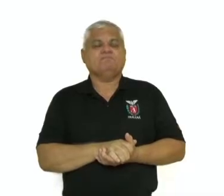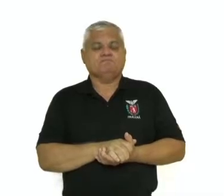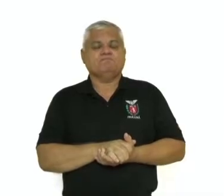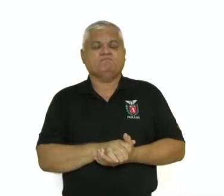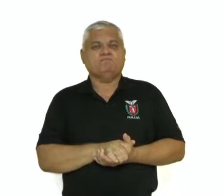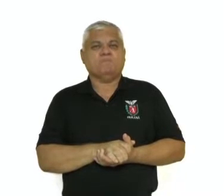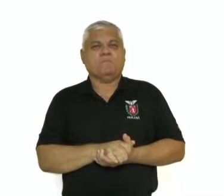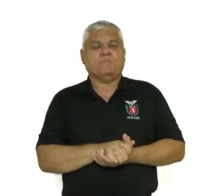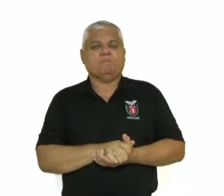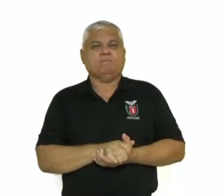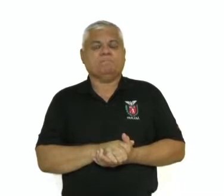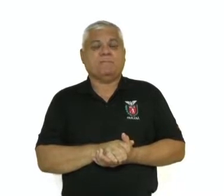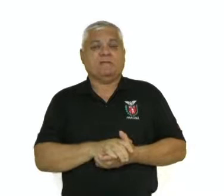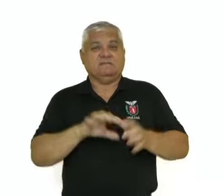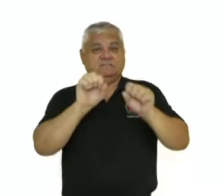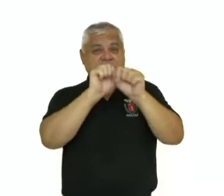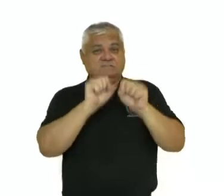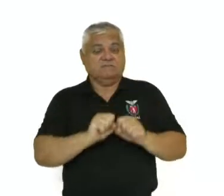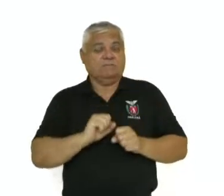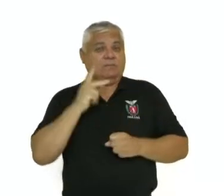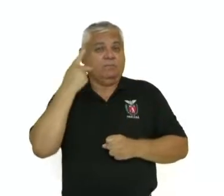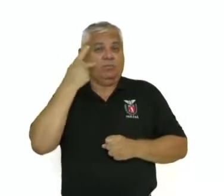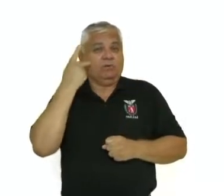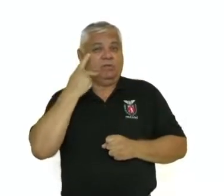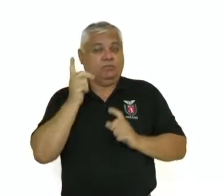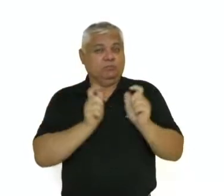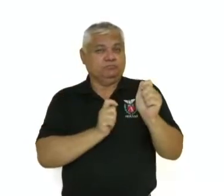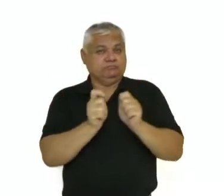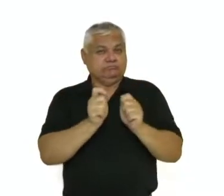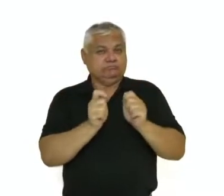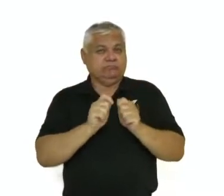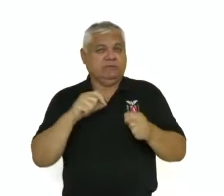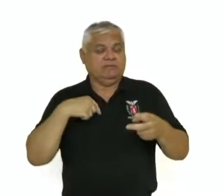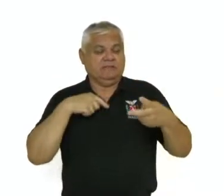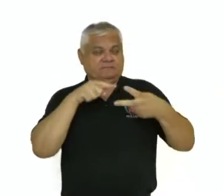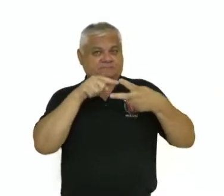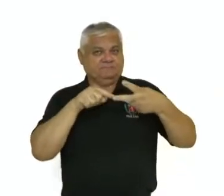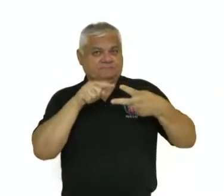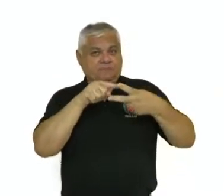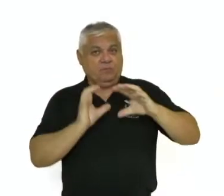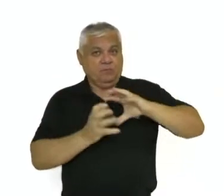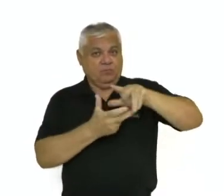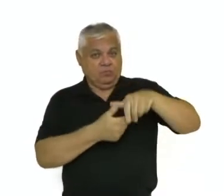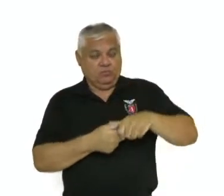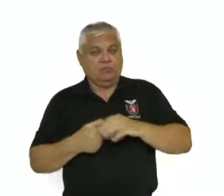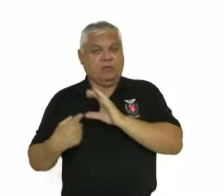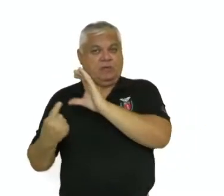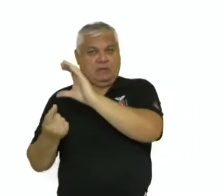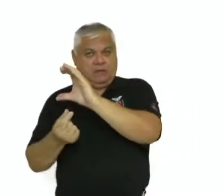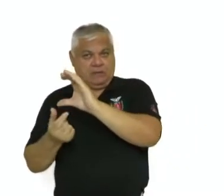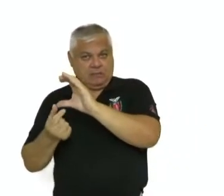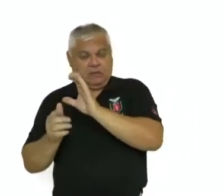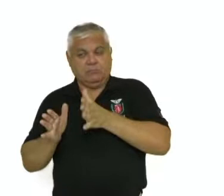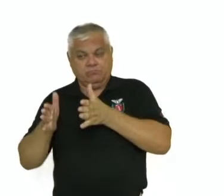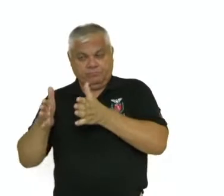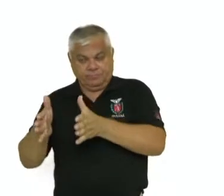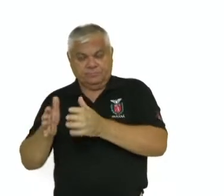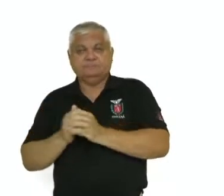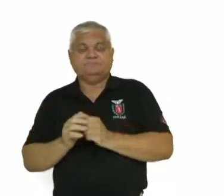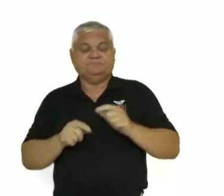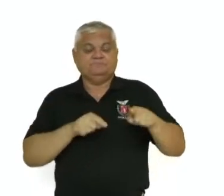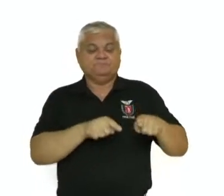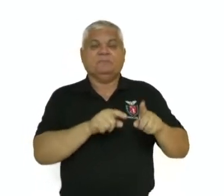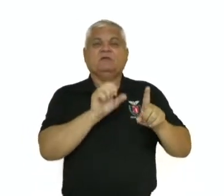sistema político-econômico. No mundo existem dois tipos de sistema político-econômico. O capitalismo, que nós vimos em aulas passadas, e